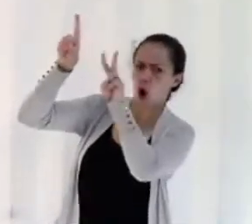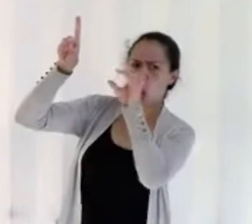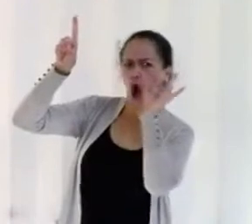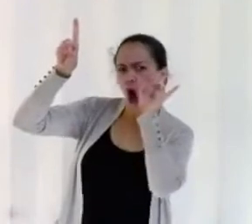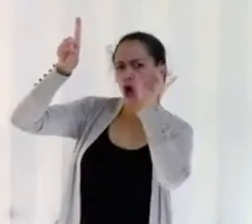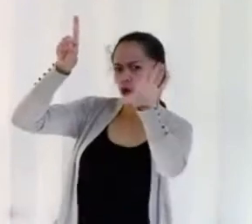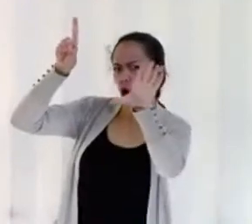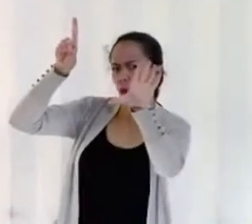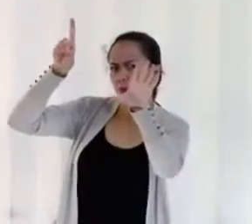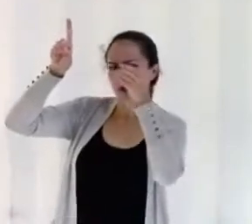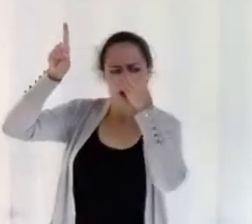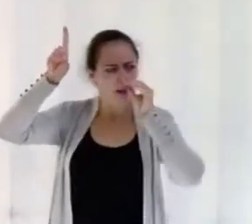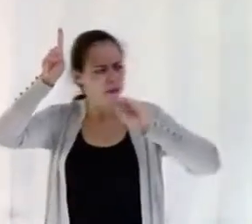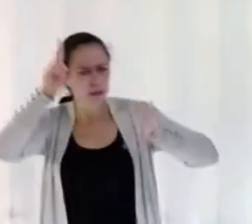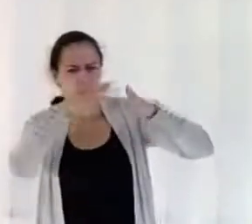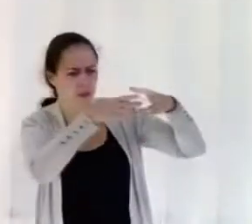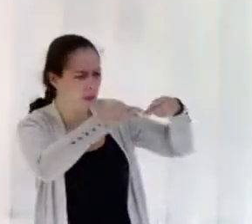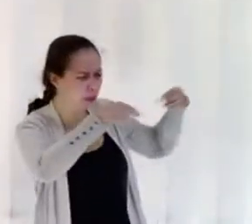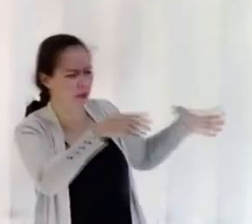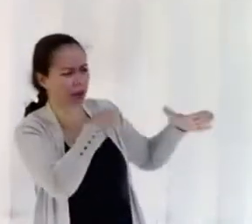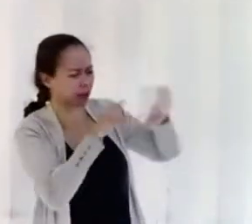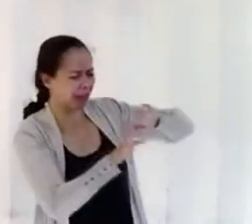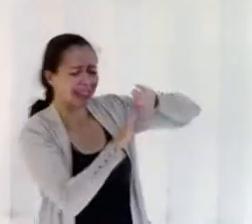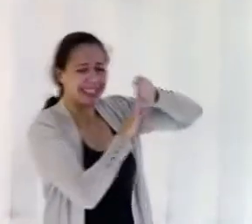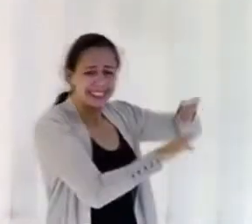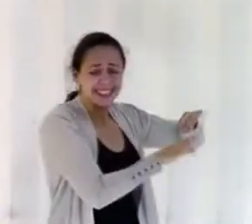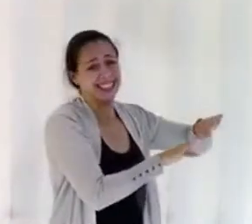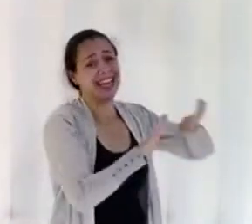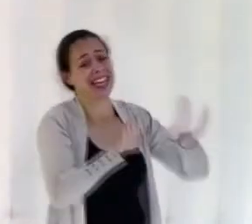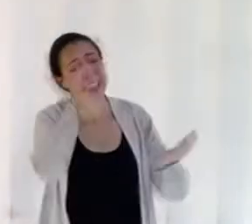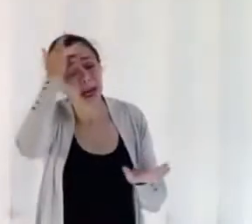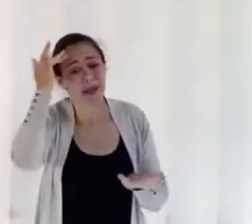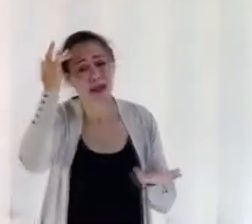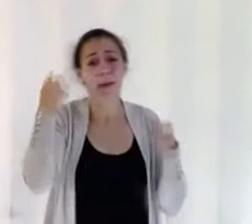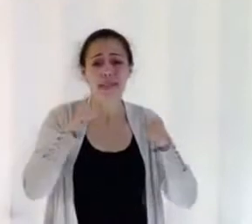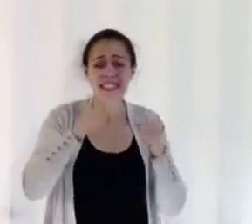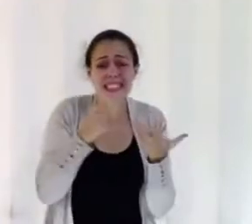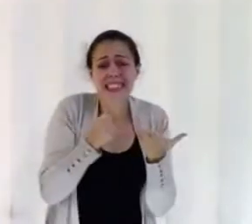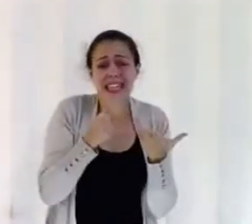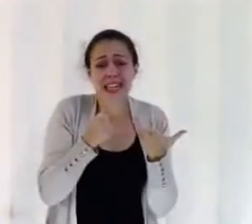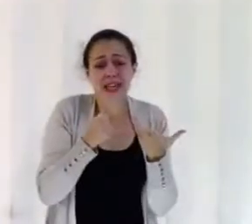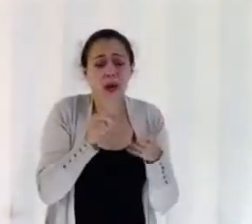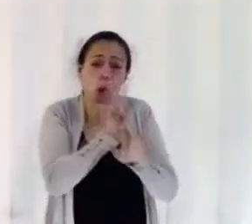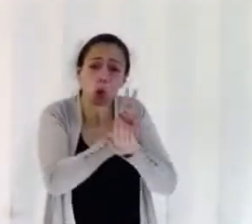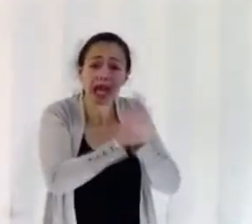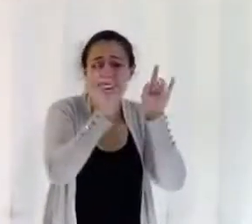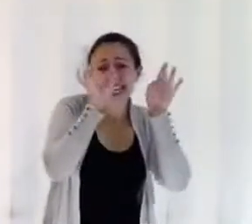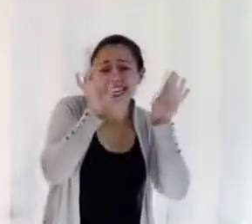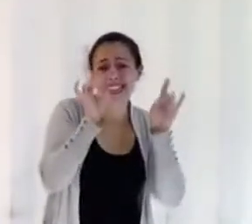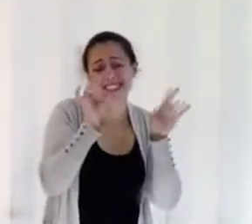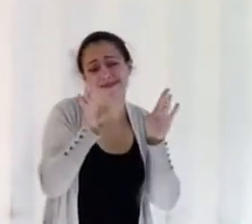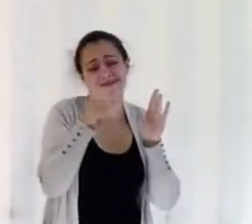são faltosos possam receber da igreja a palavra de Deus, exortando-os a enxergar a necessidade